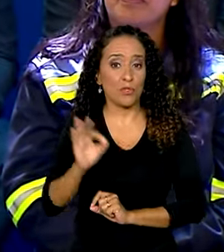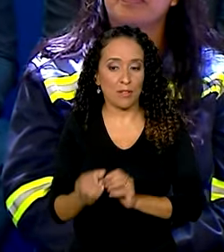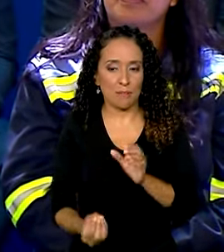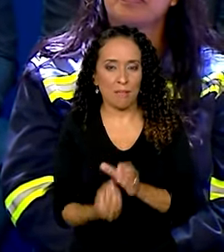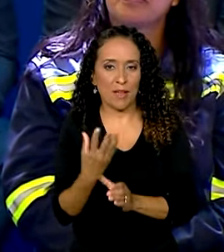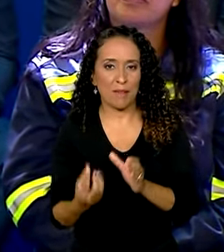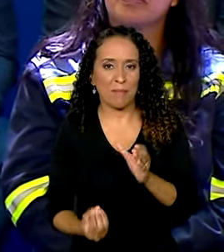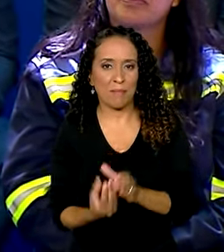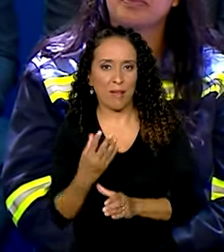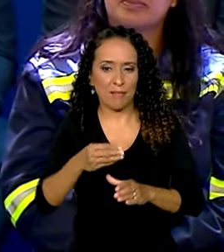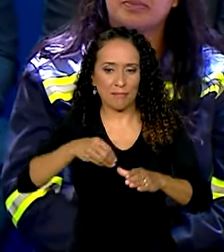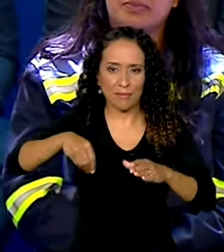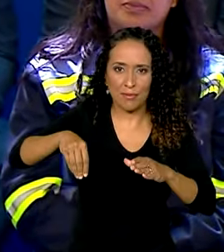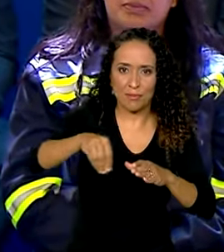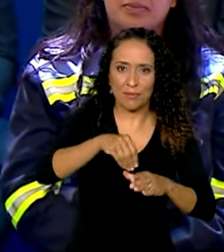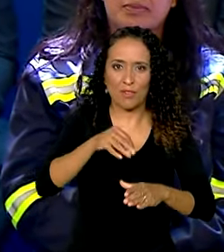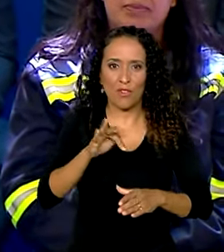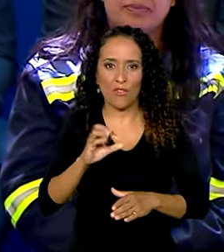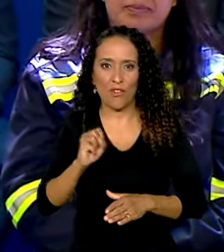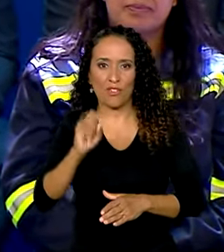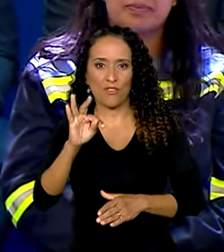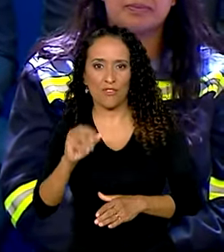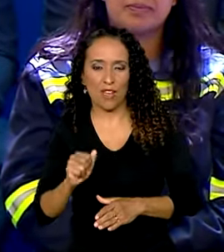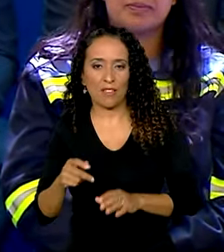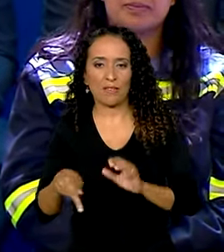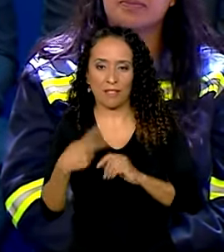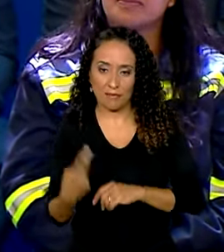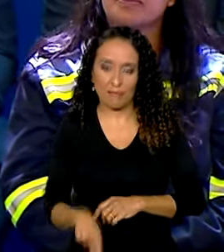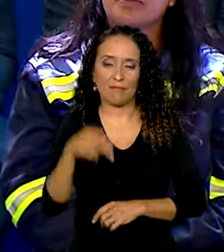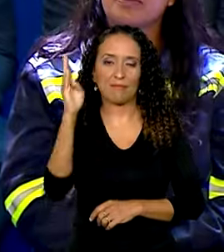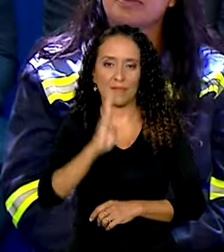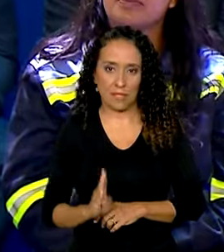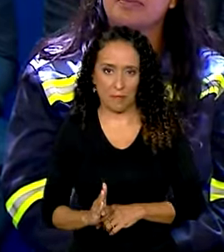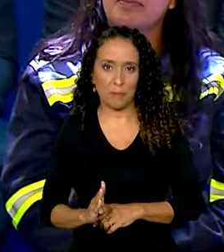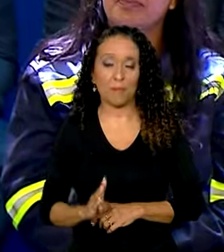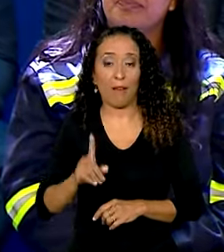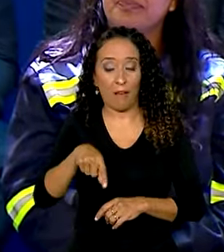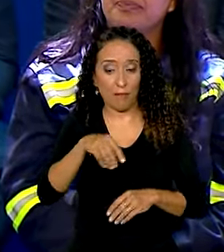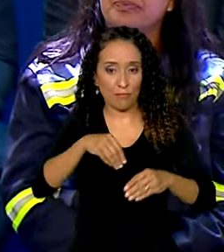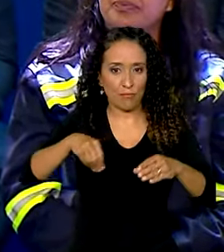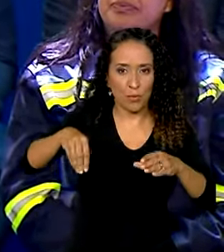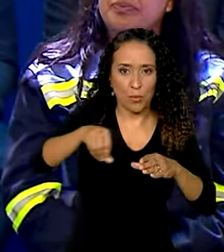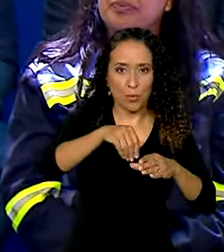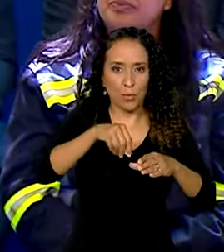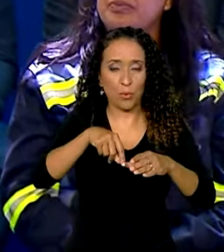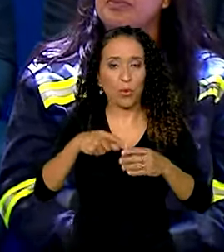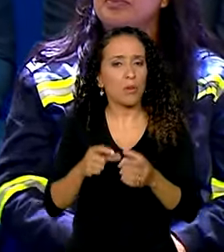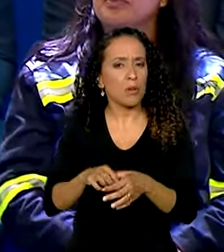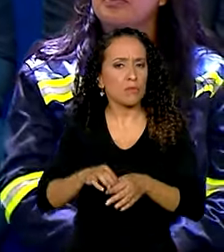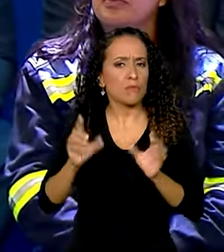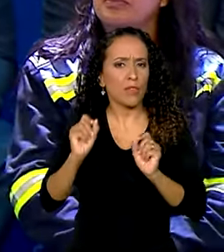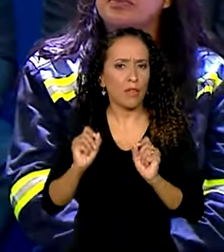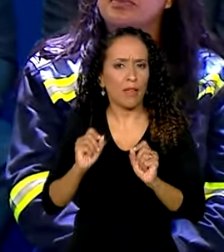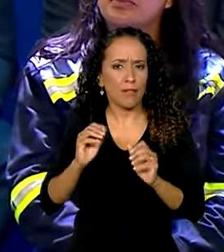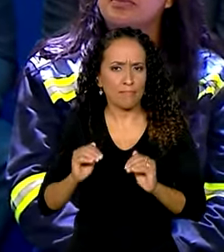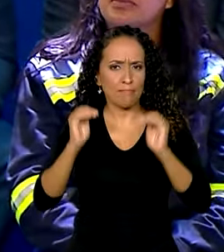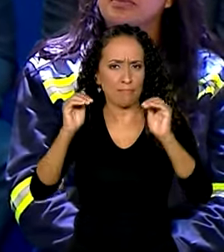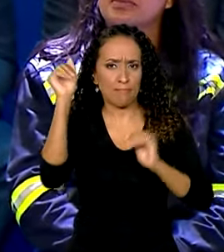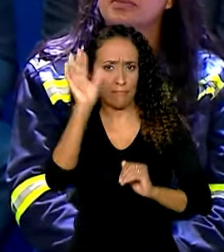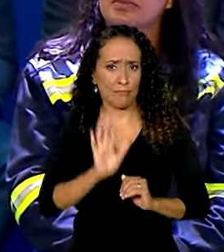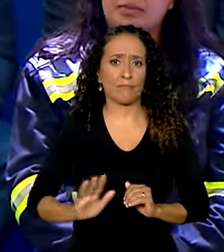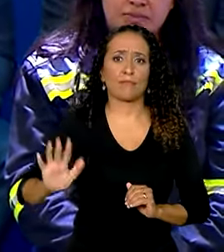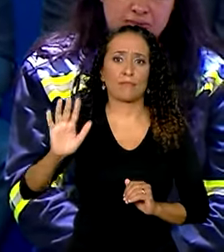produção de fosfato para o Brasil. Fertilizantes que declaramos ser de soberania